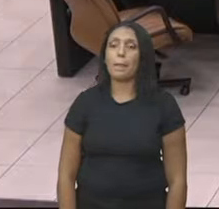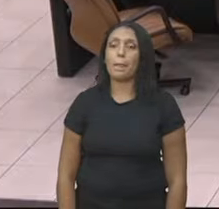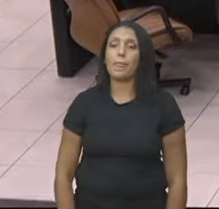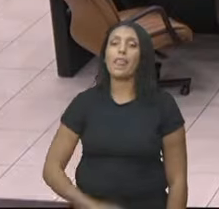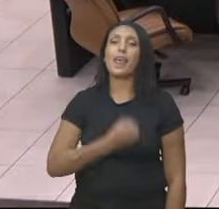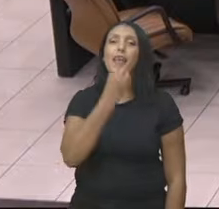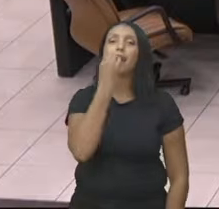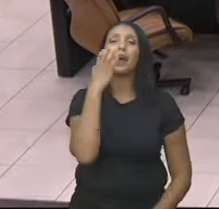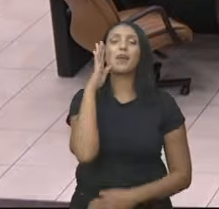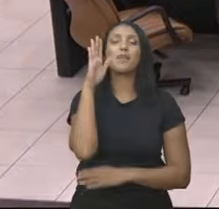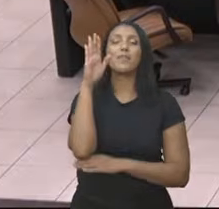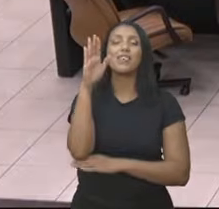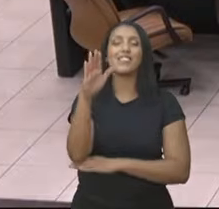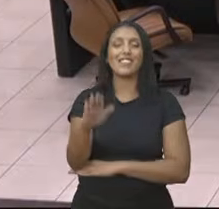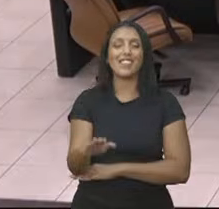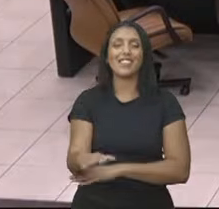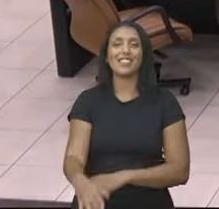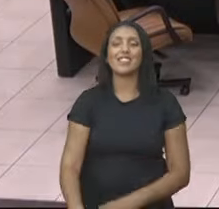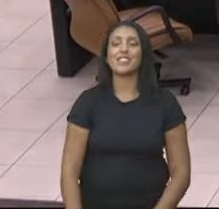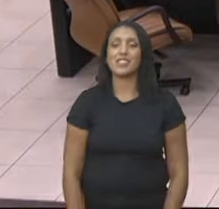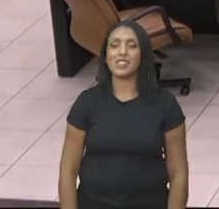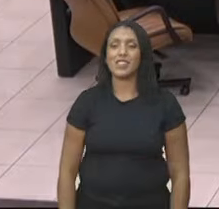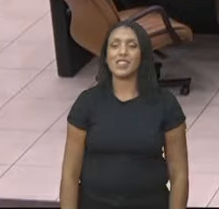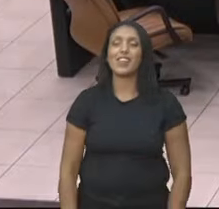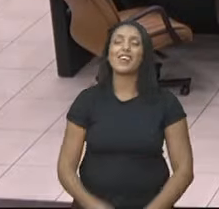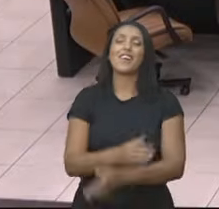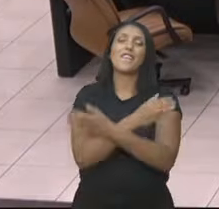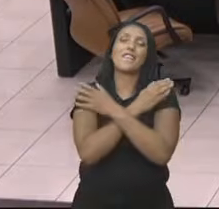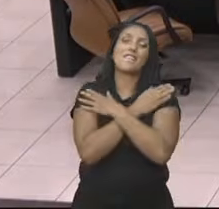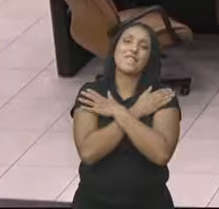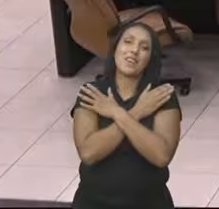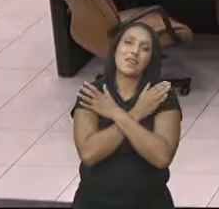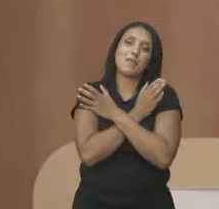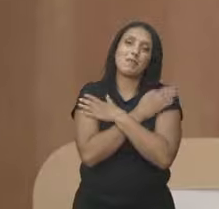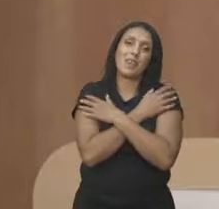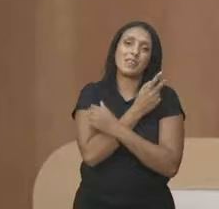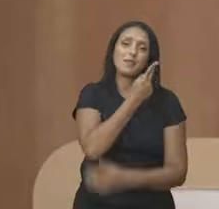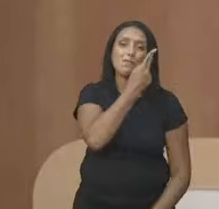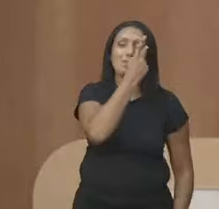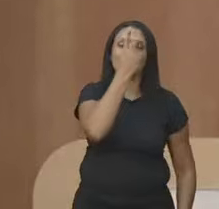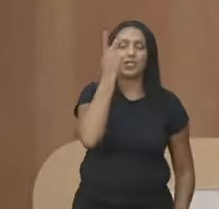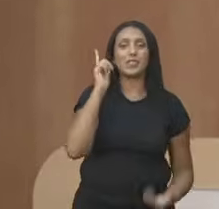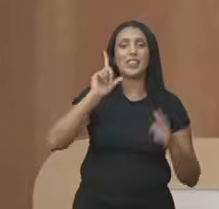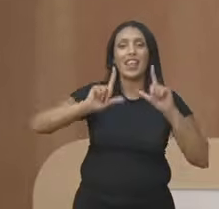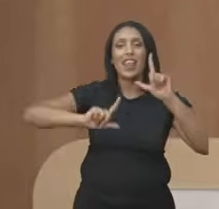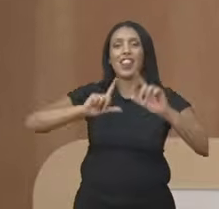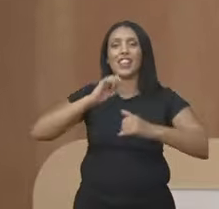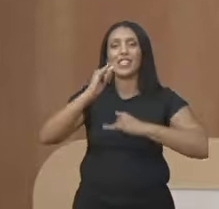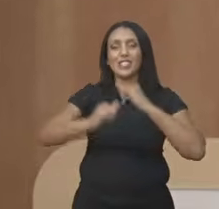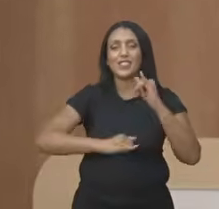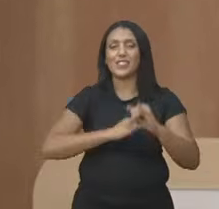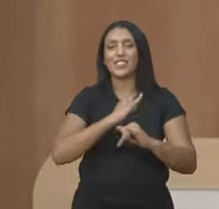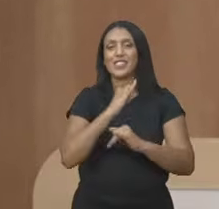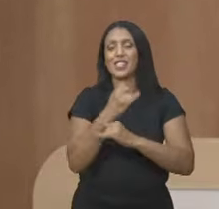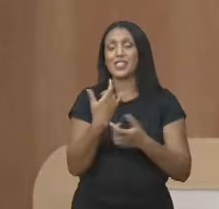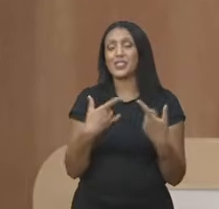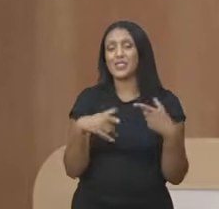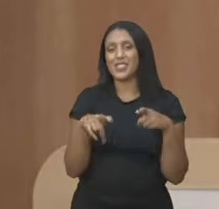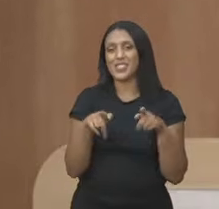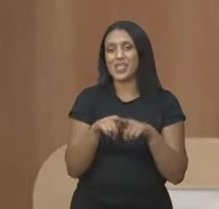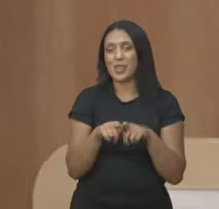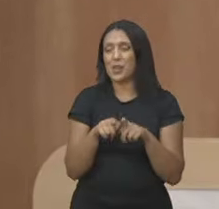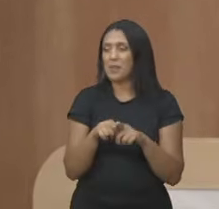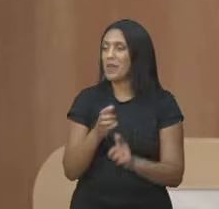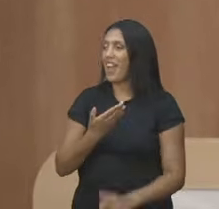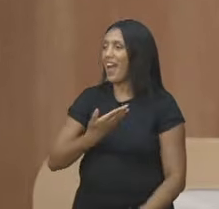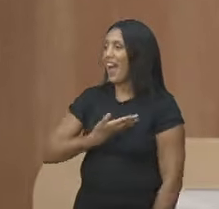Boa tarde. Um abraço especial aí para quem nos acompanha de casa. Nossa querida amiga aqui na galeria, sempre